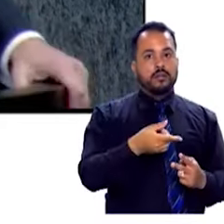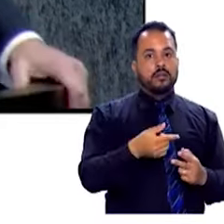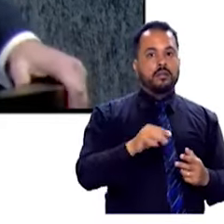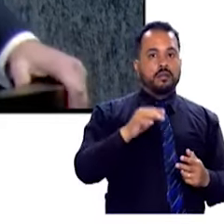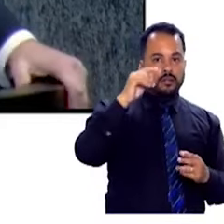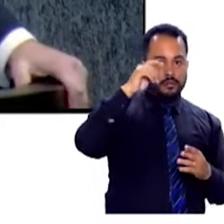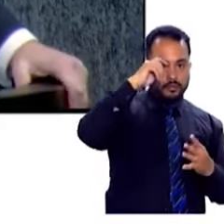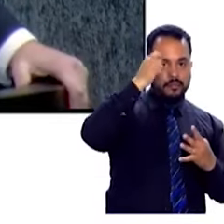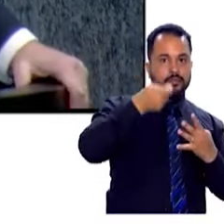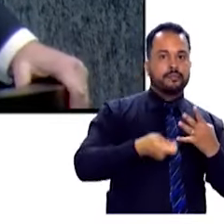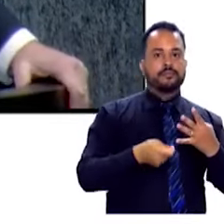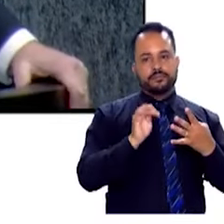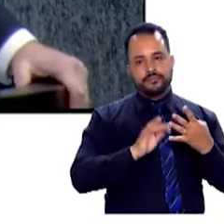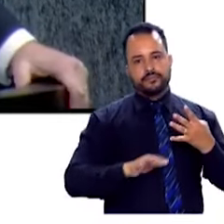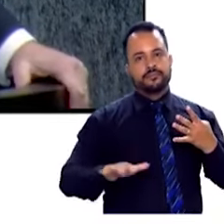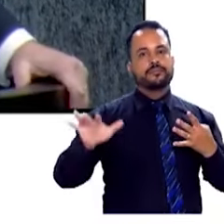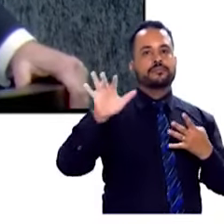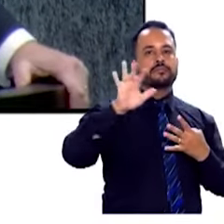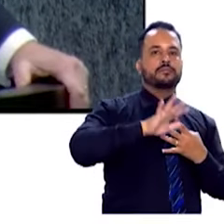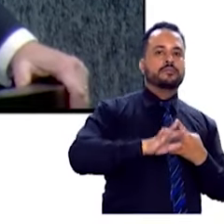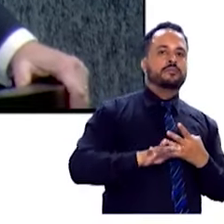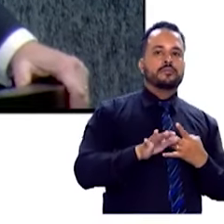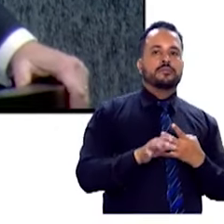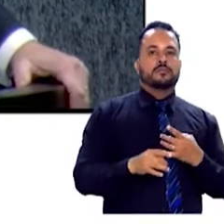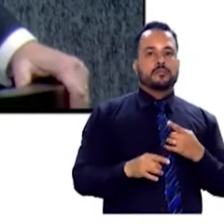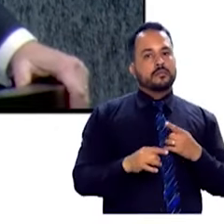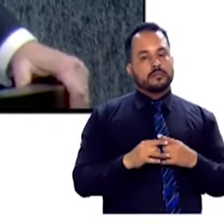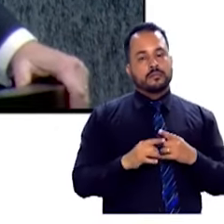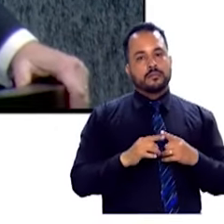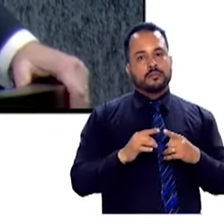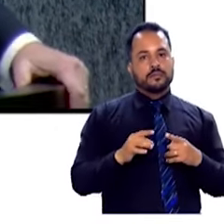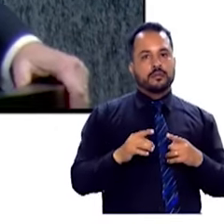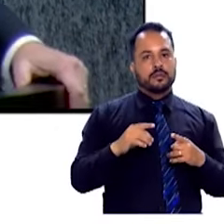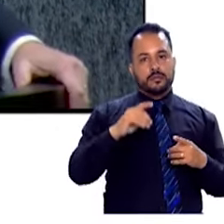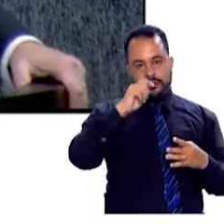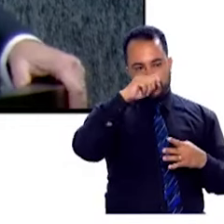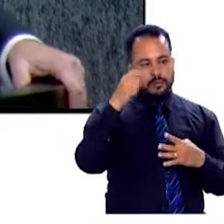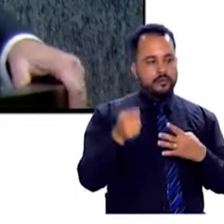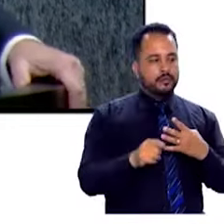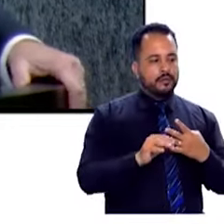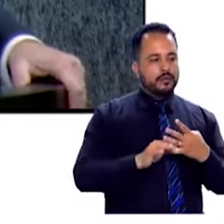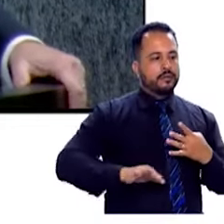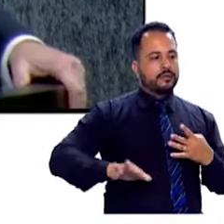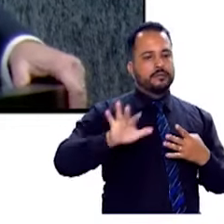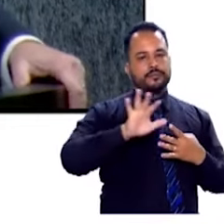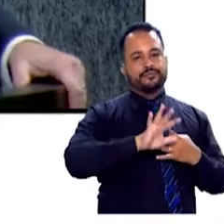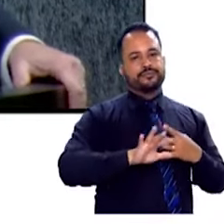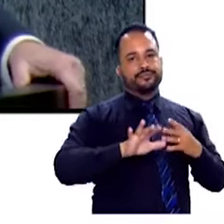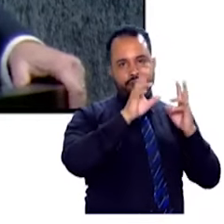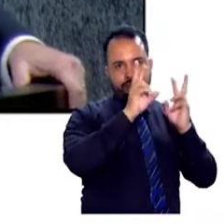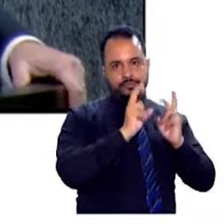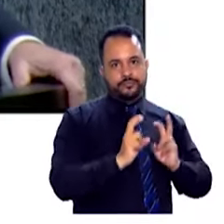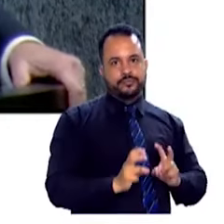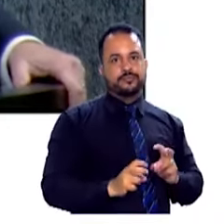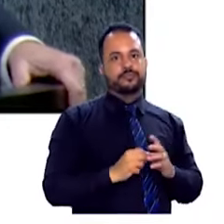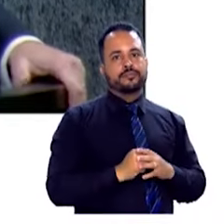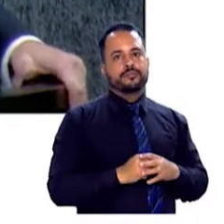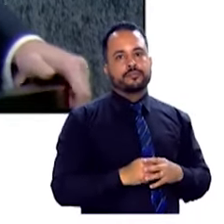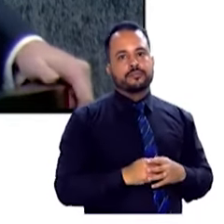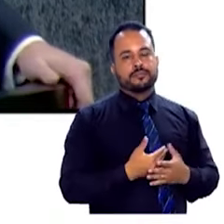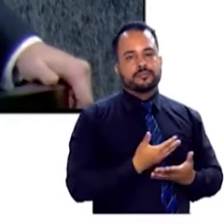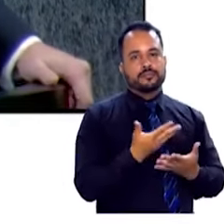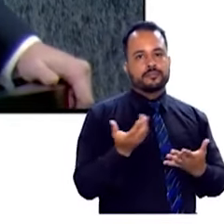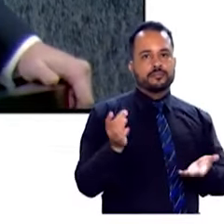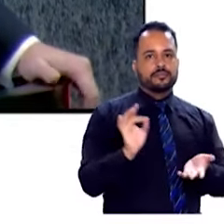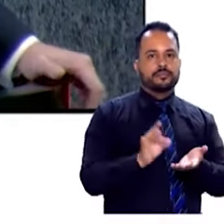é a decisão sobre o caso né não hoje em dia o sistema de reporting de de escrever as